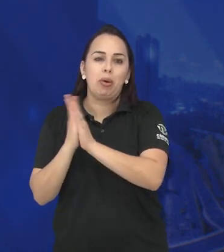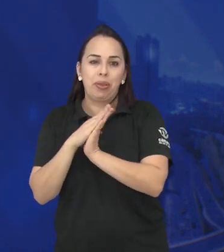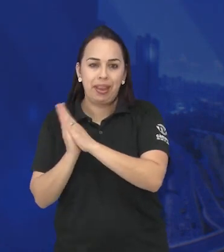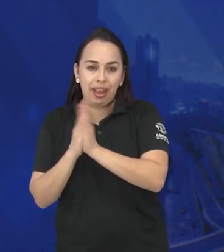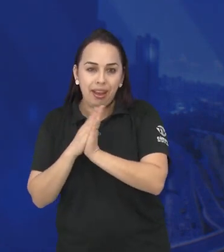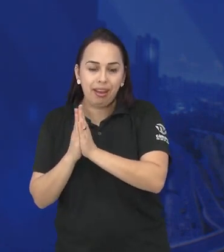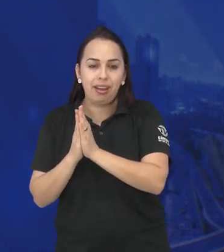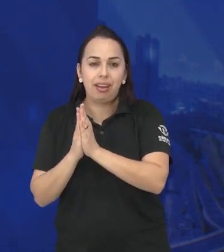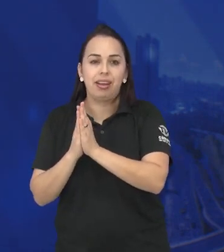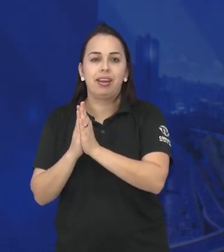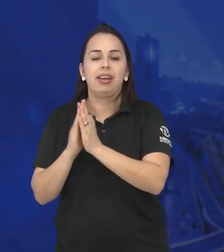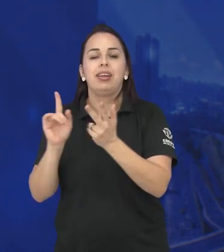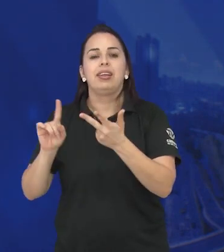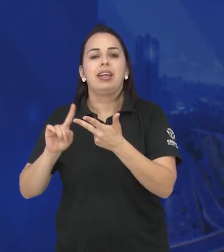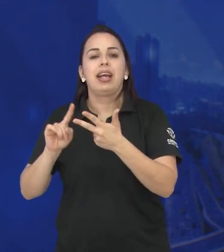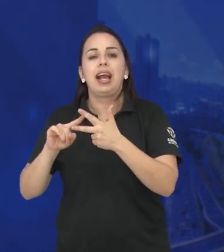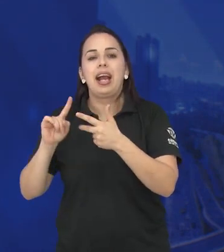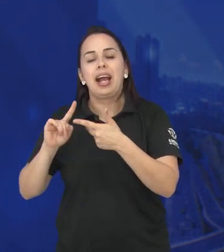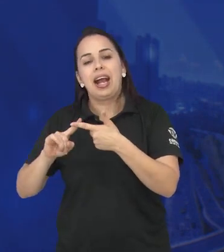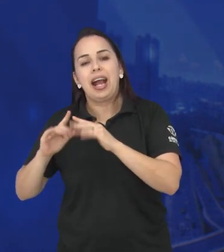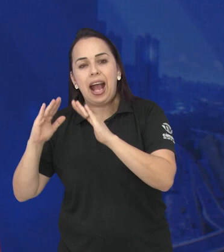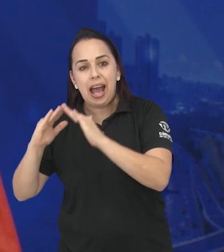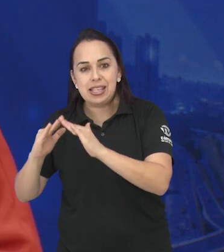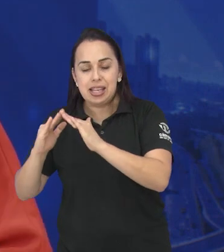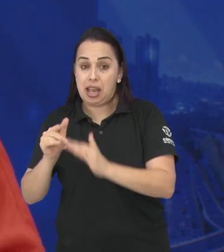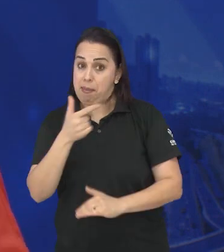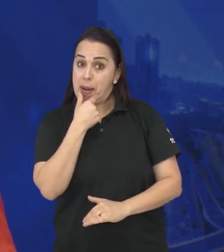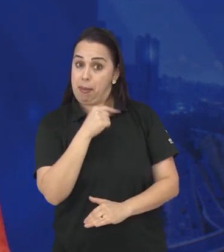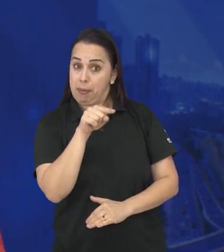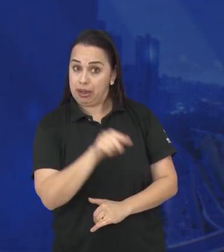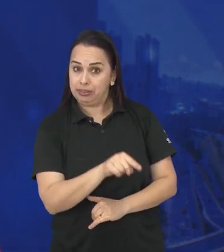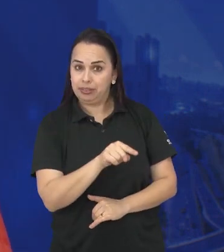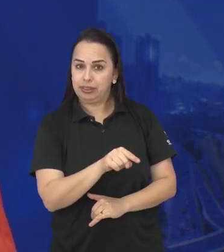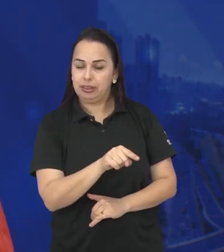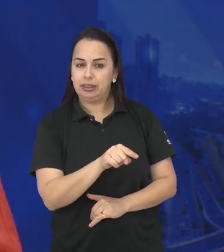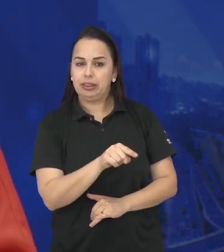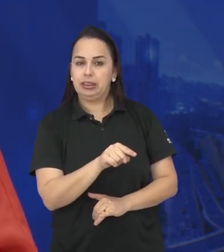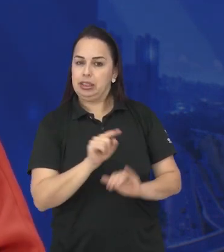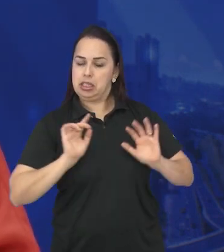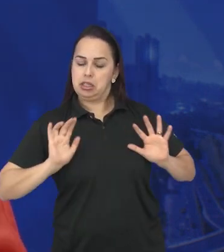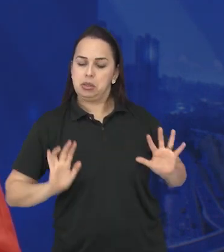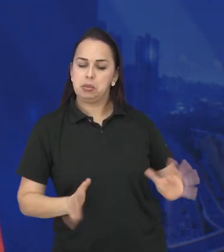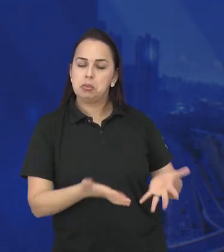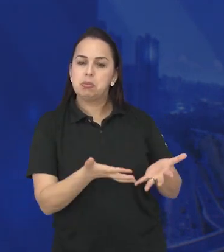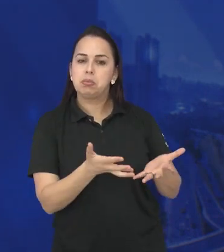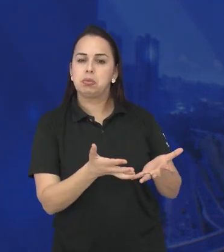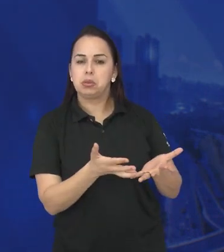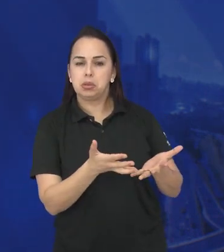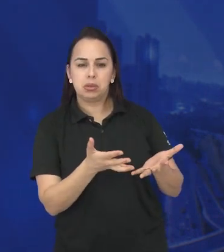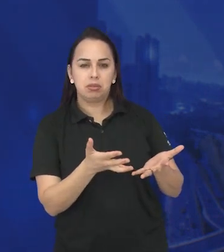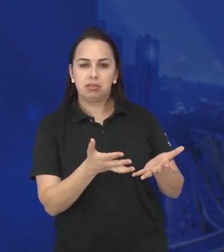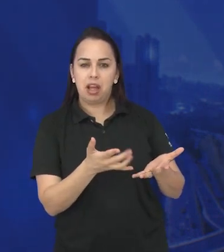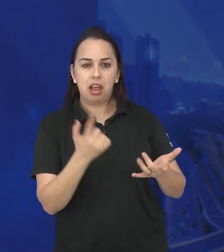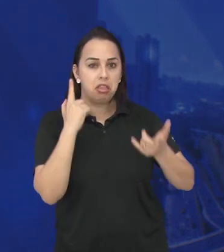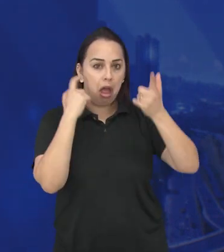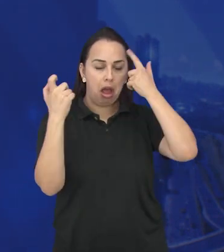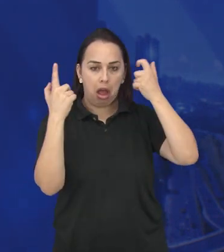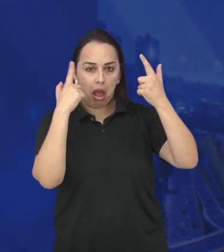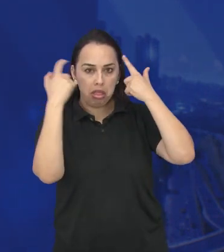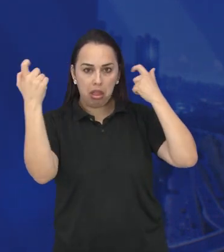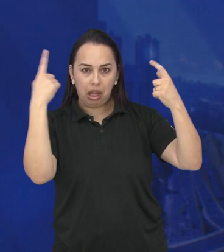bonecas, são casinhas, enquanto para os meninos eles têm já são ali incentivados desde da